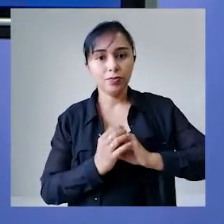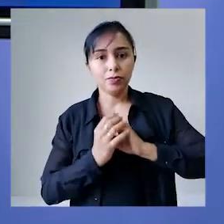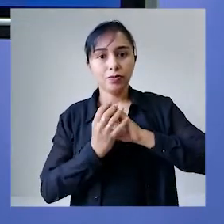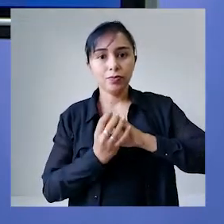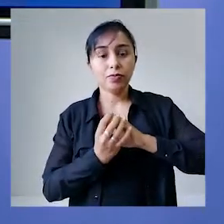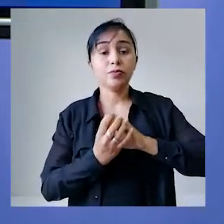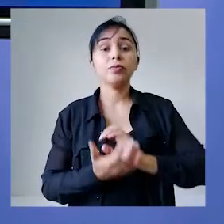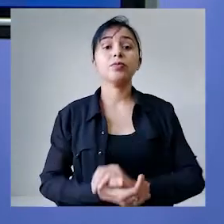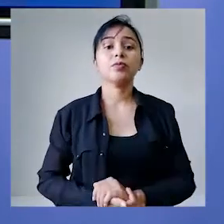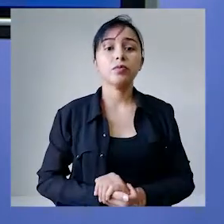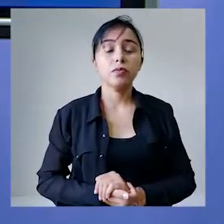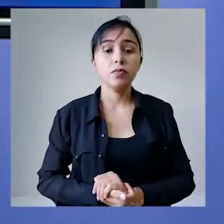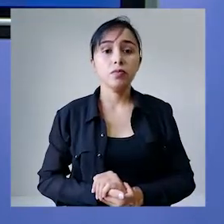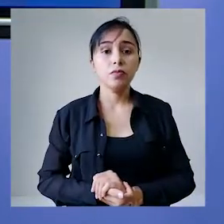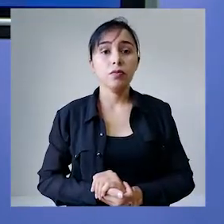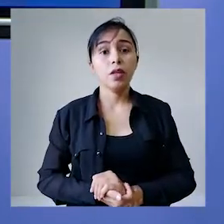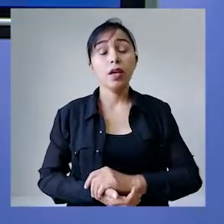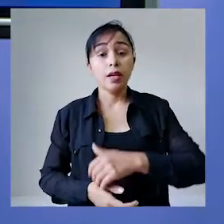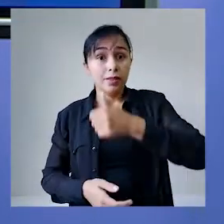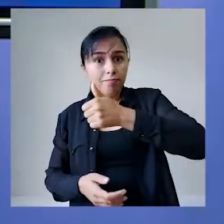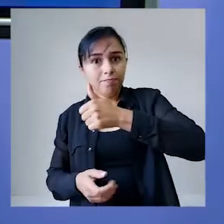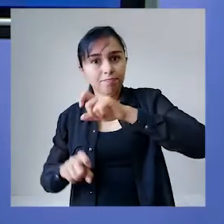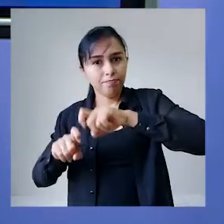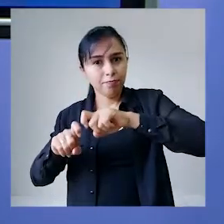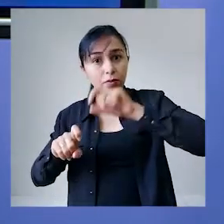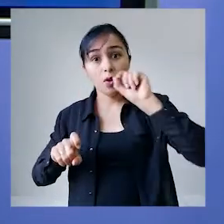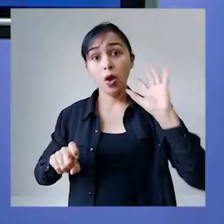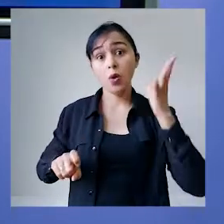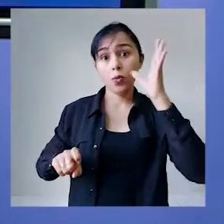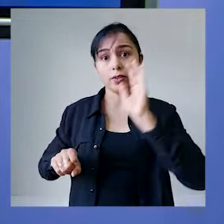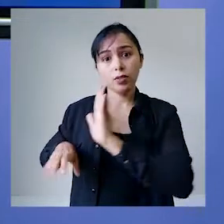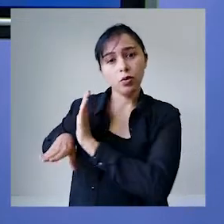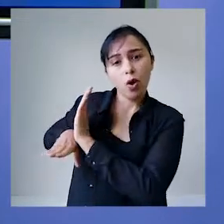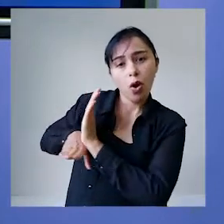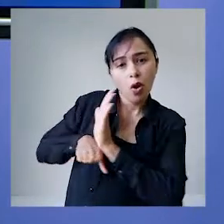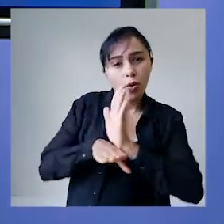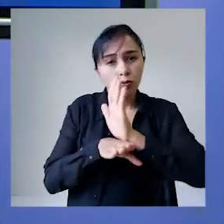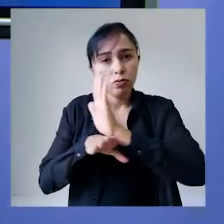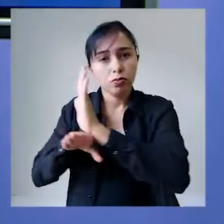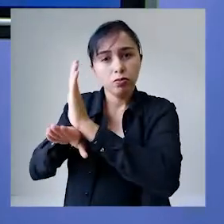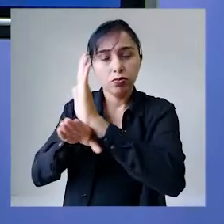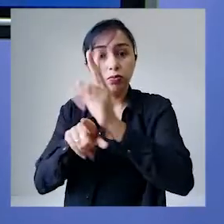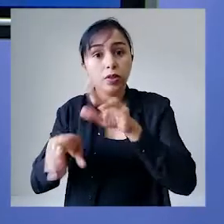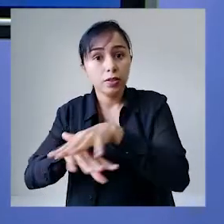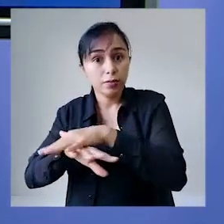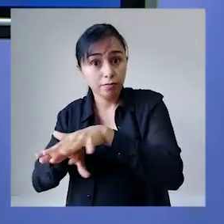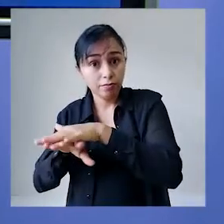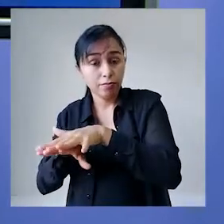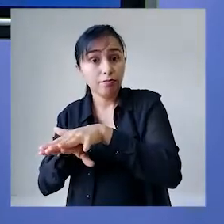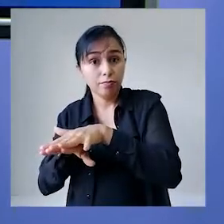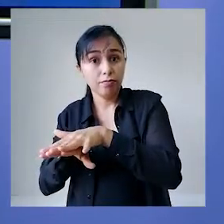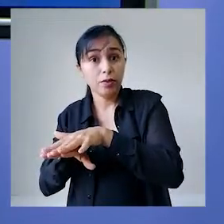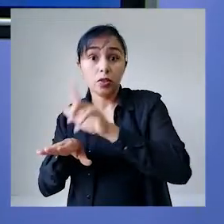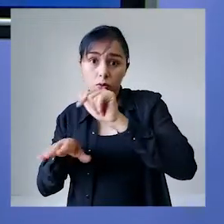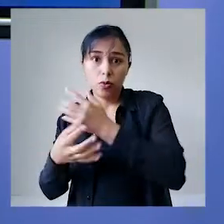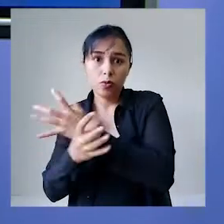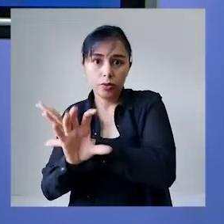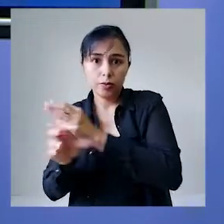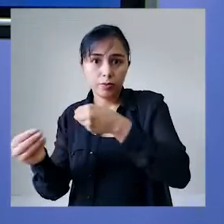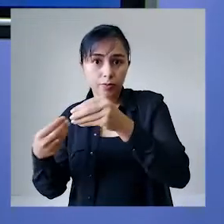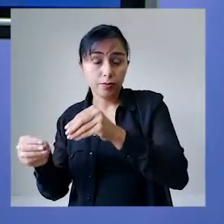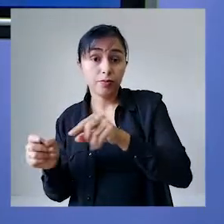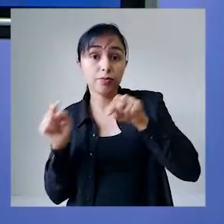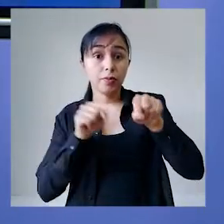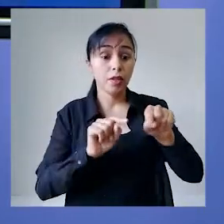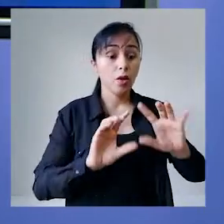caracterizada pelos peixes cartilaginosos, ou seja, apenas os tubarões e as arraias. E os peixes ósseos, vamos relembrar, mais de 90% das